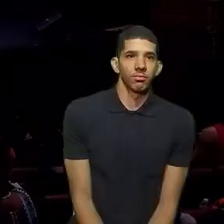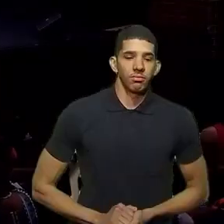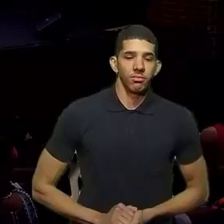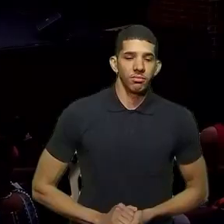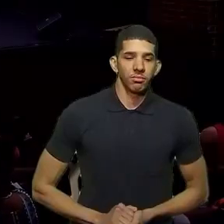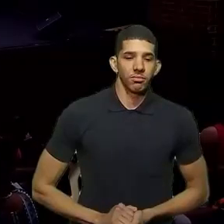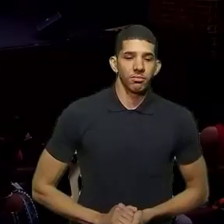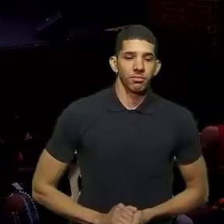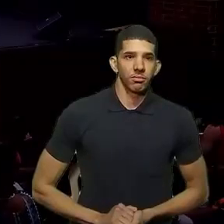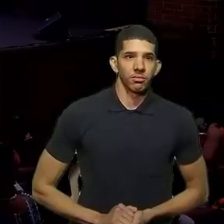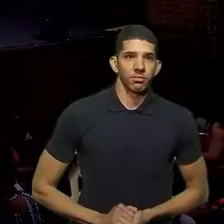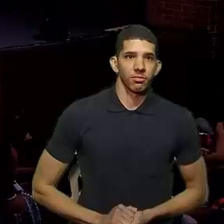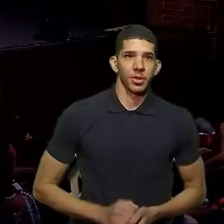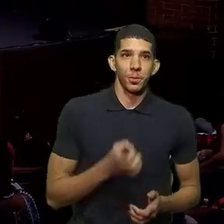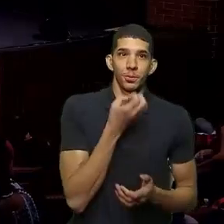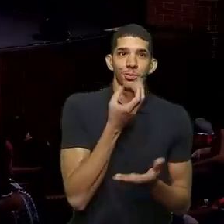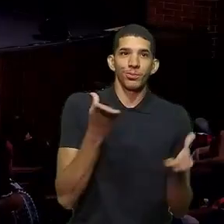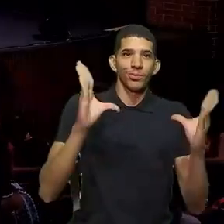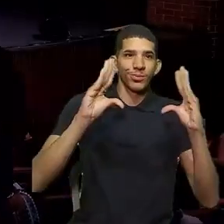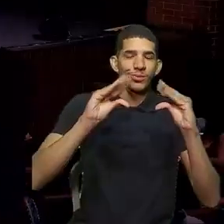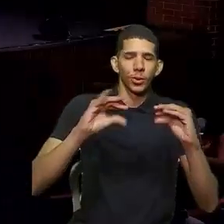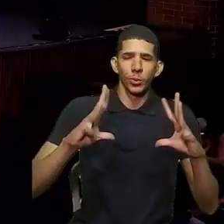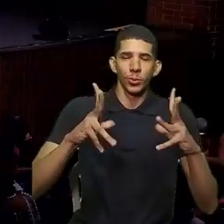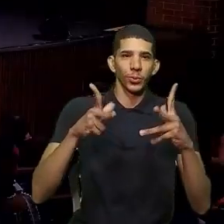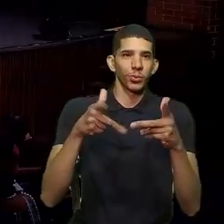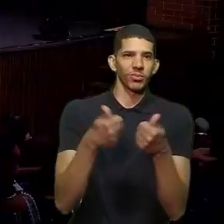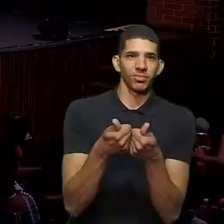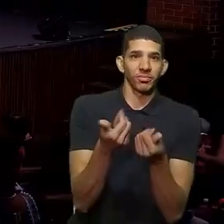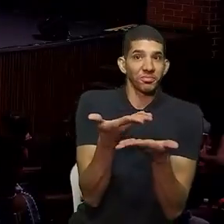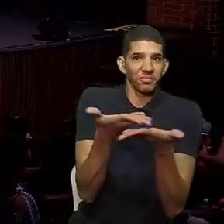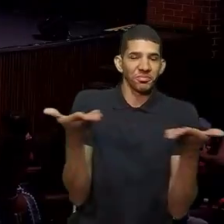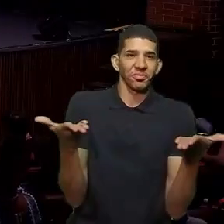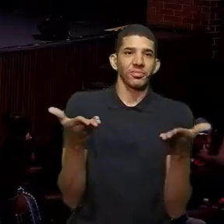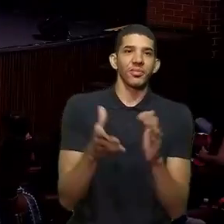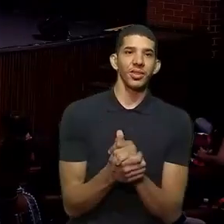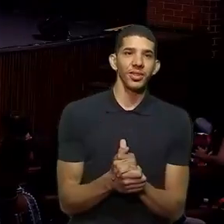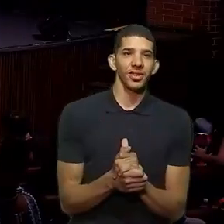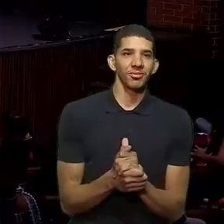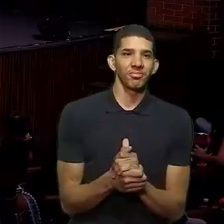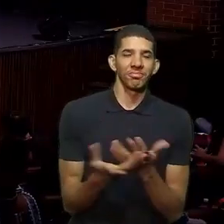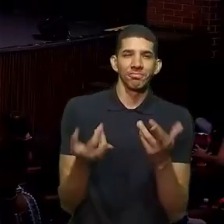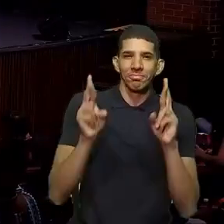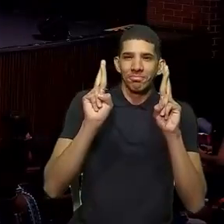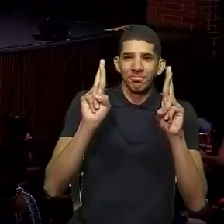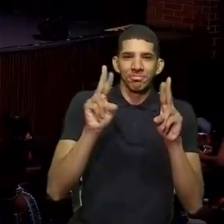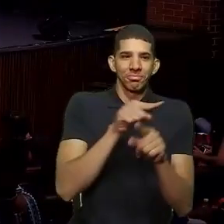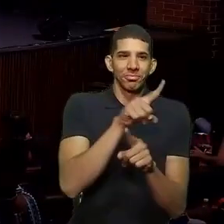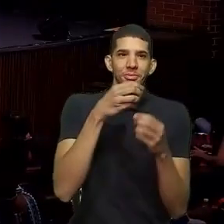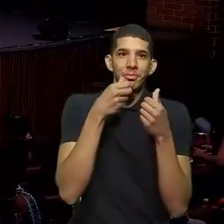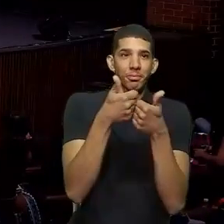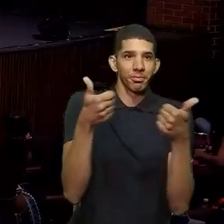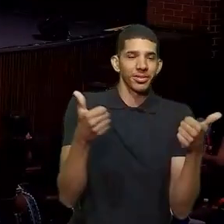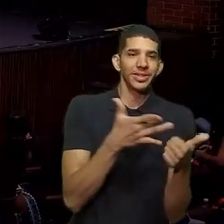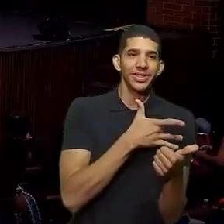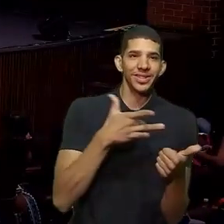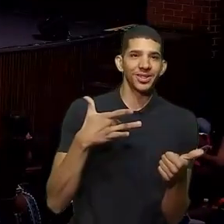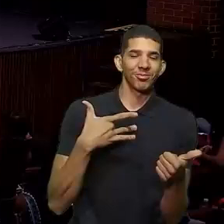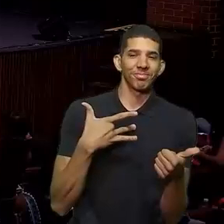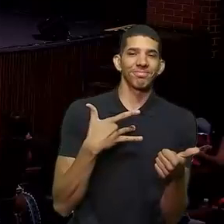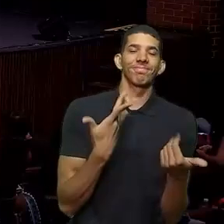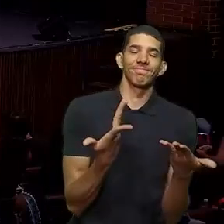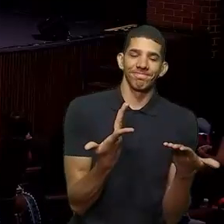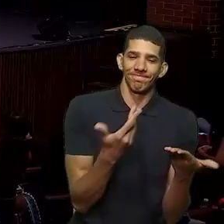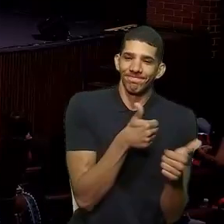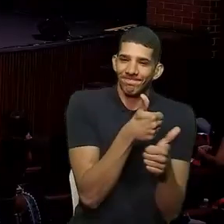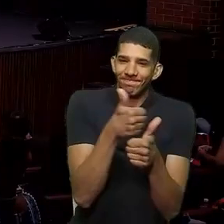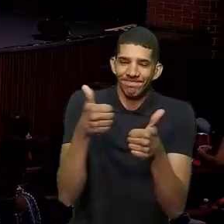Boa noite a todo mundo. Dona Rosinha, Conceição Evaristo, Fabiano Piuba e Luana Tolentino.